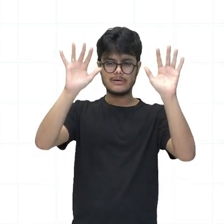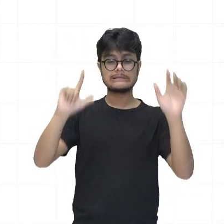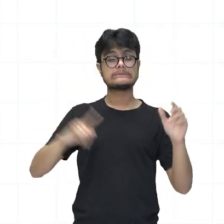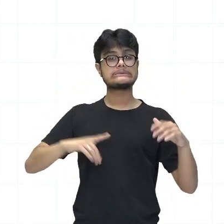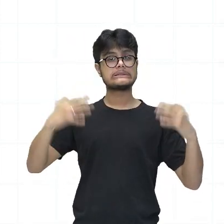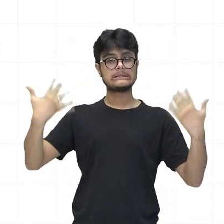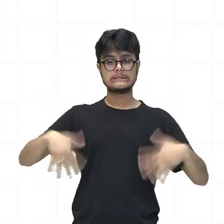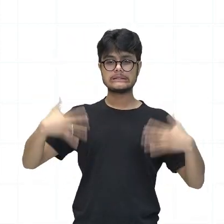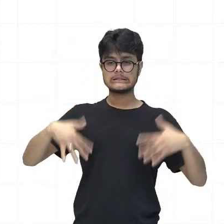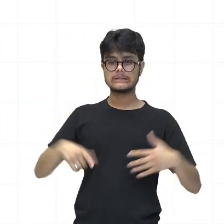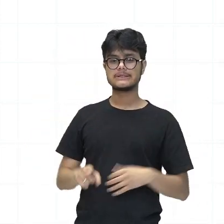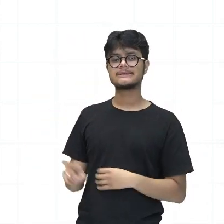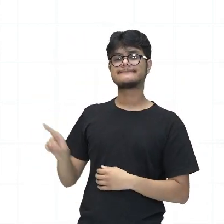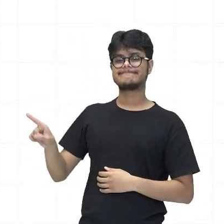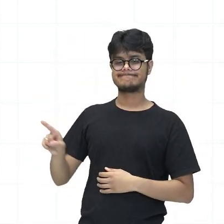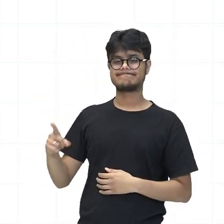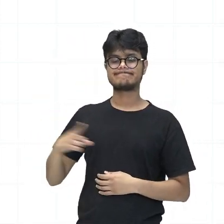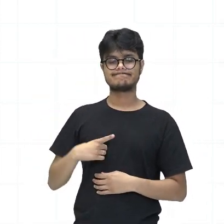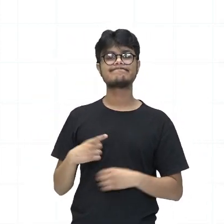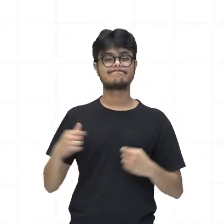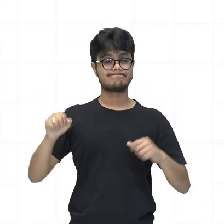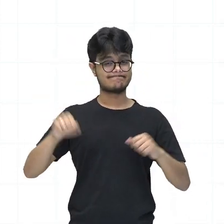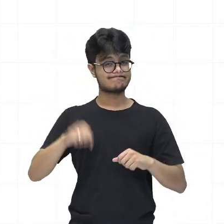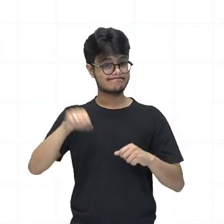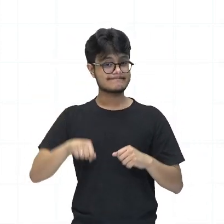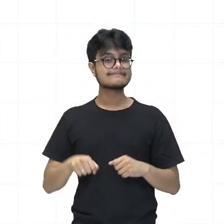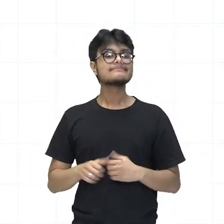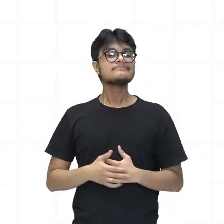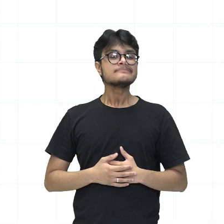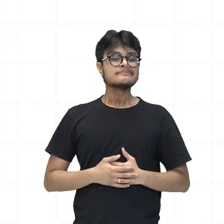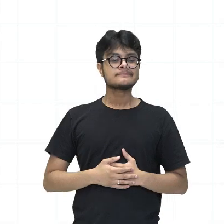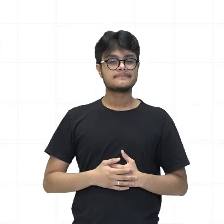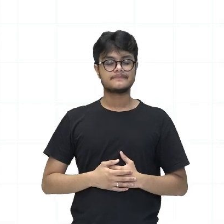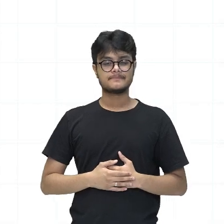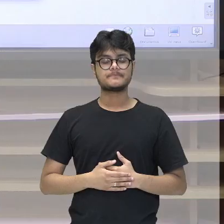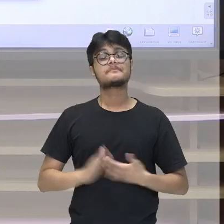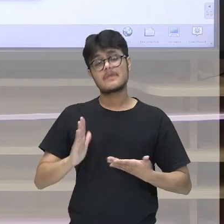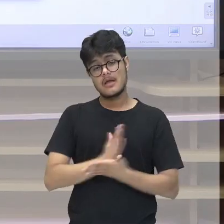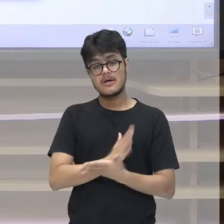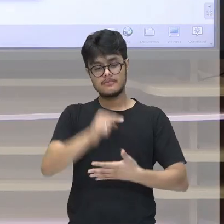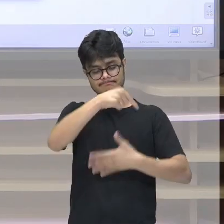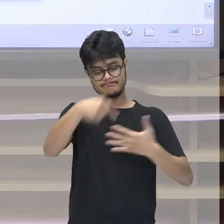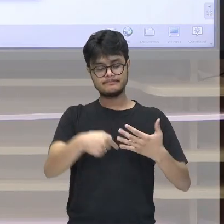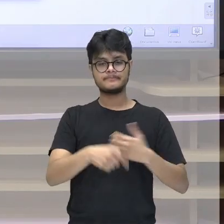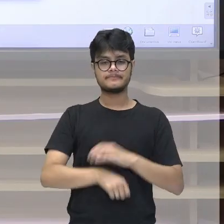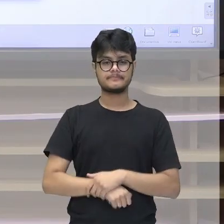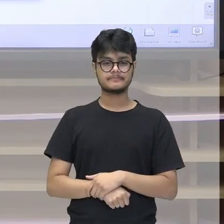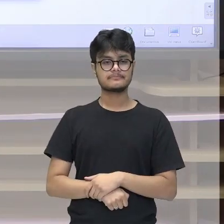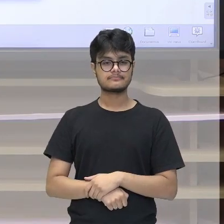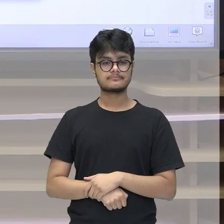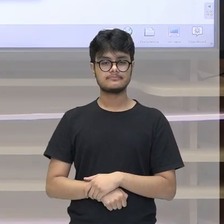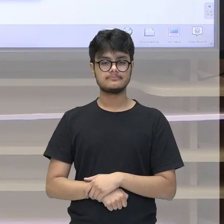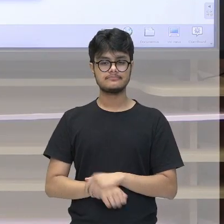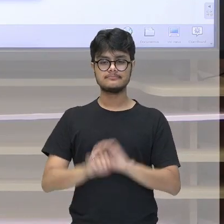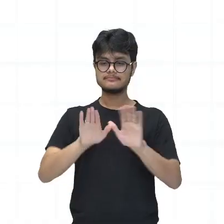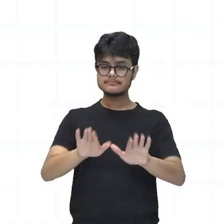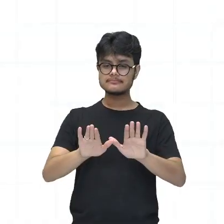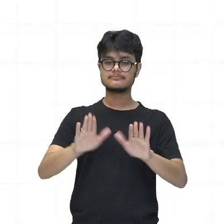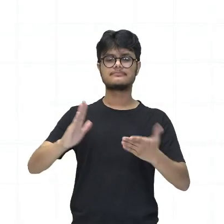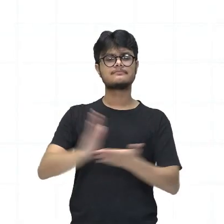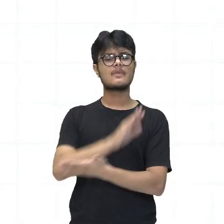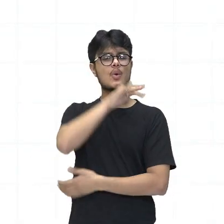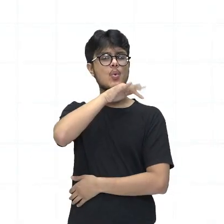gerada como resultado da combustão, né, da queima desses combustíveis fósseis. E as consequências, como a gente